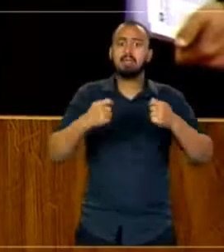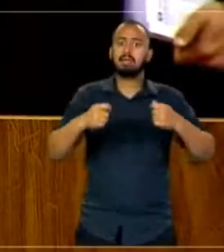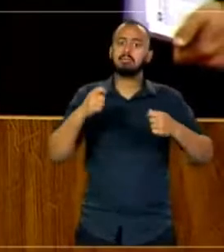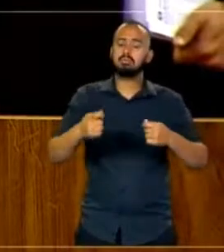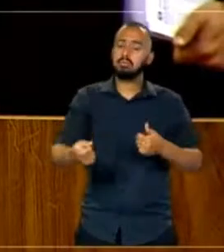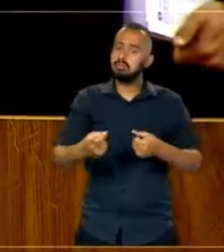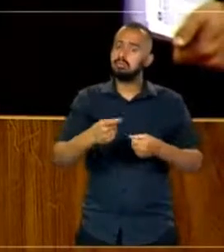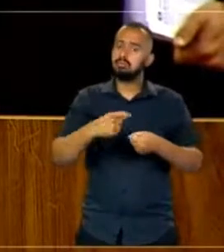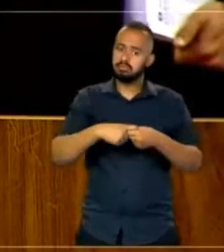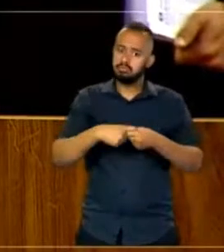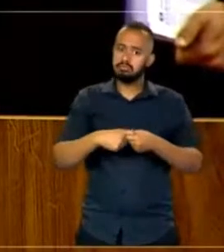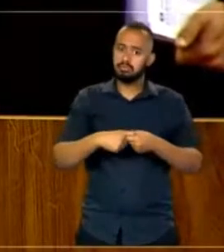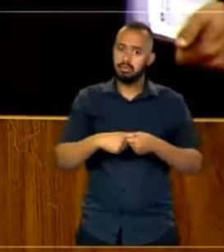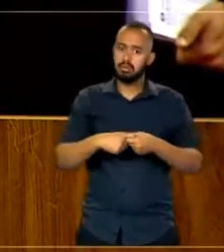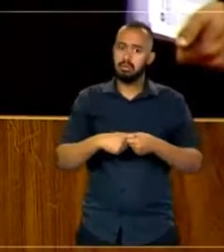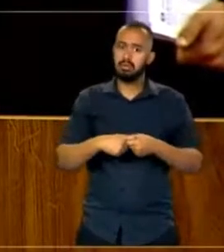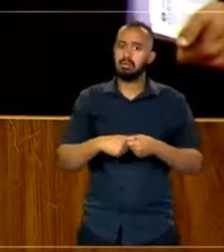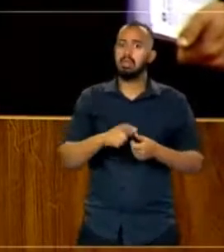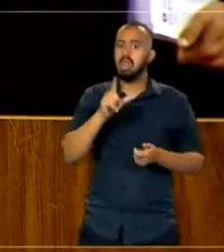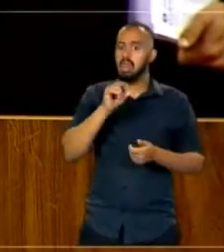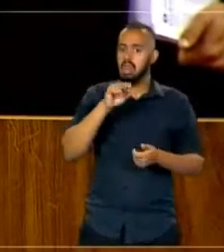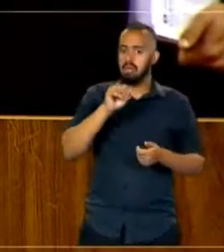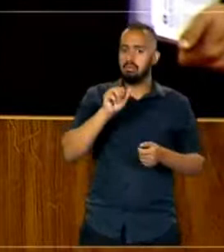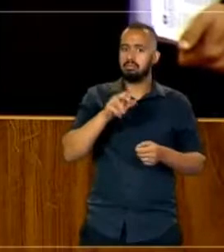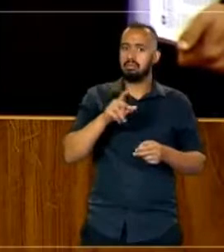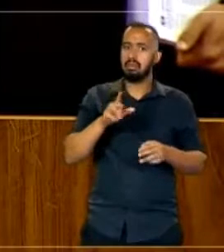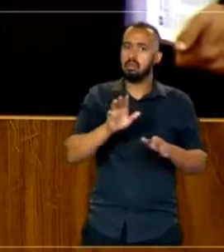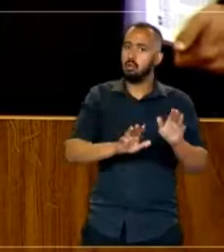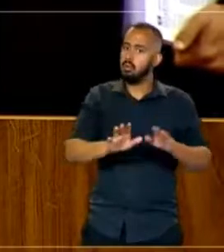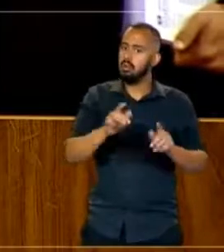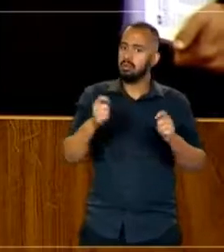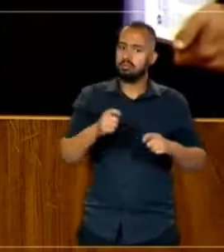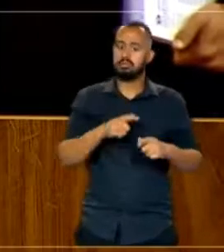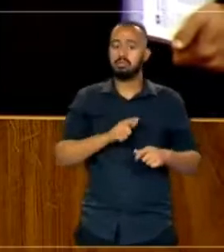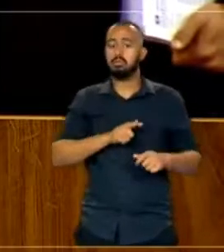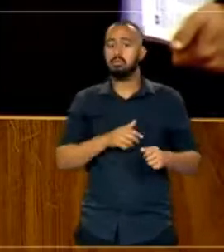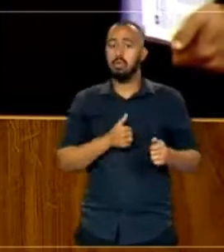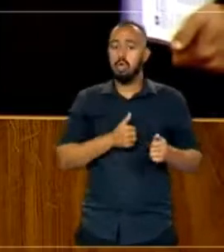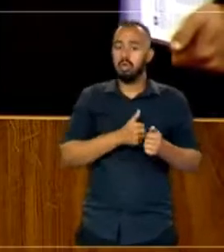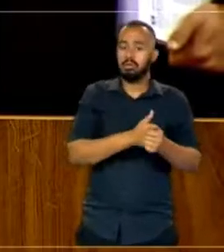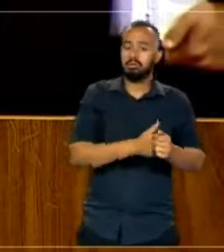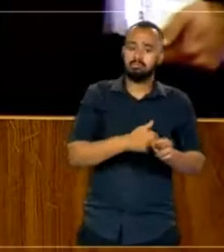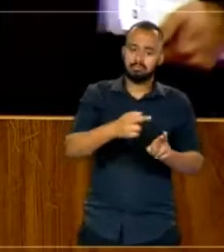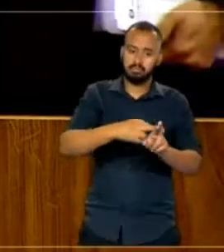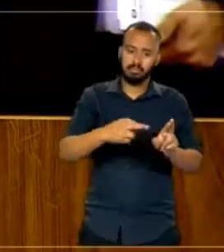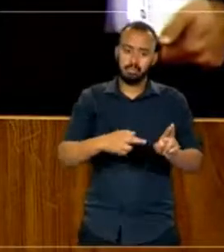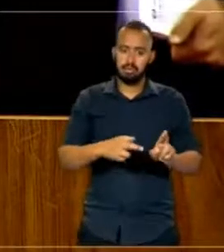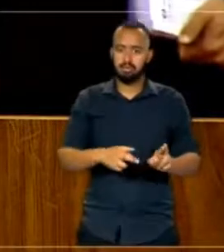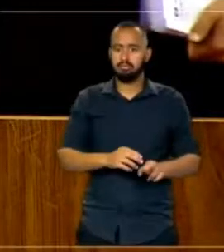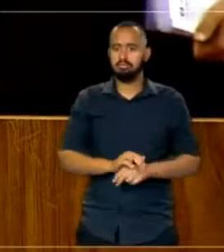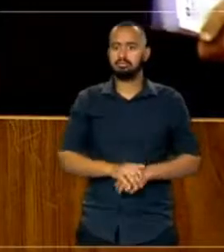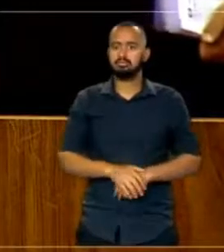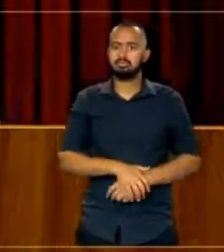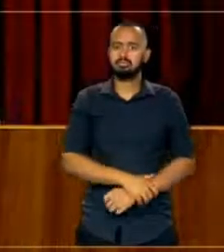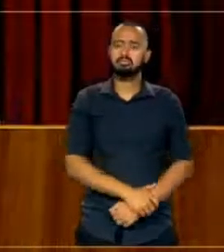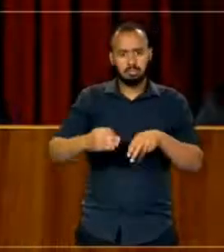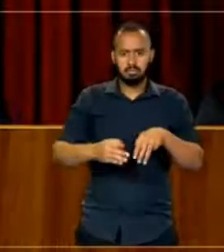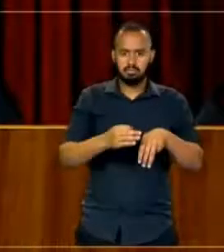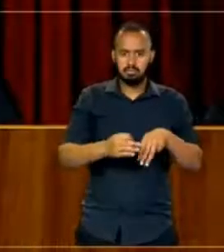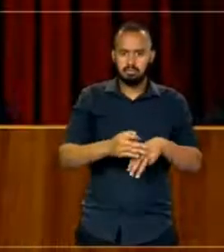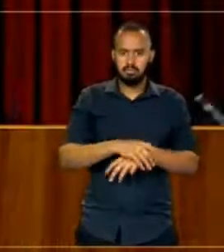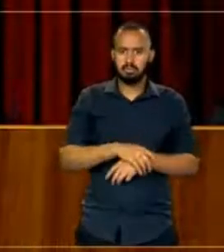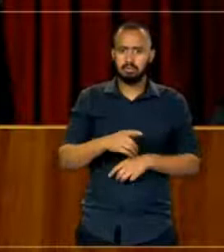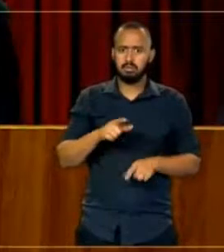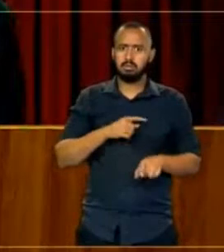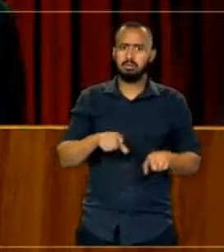eliminar. É com esses cuidados que eu, portanto, vou acompanhar o ministro relator, inclusive neste item 6. Eu